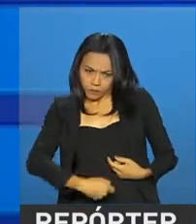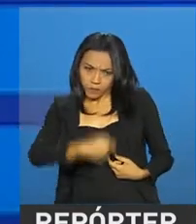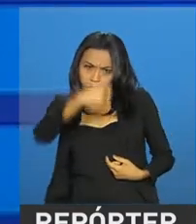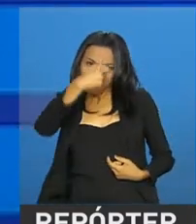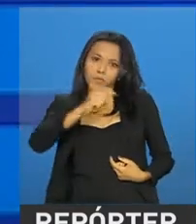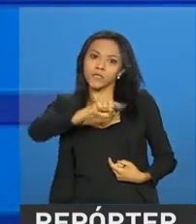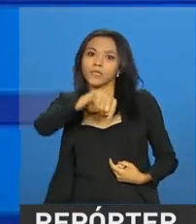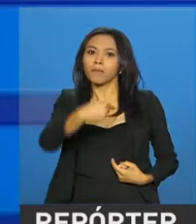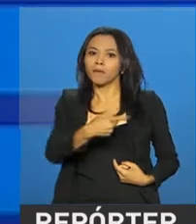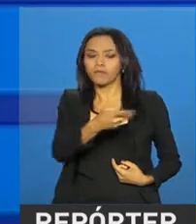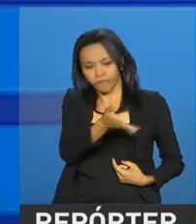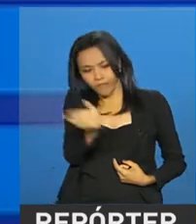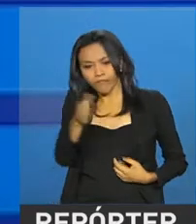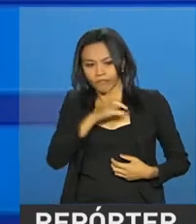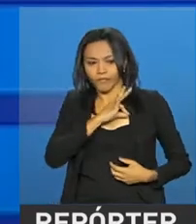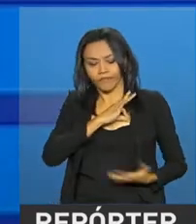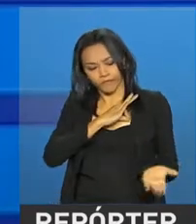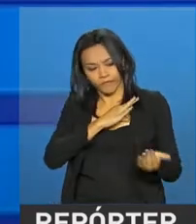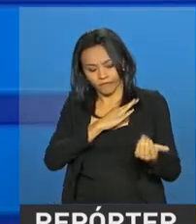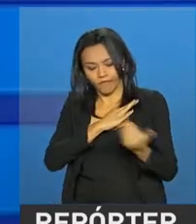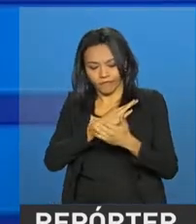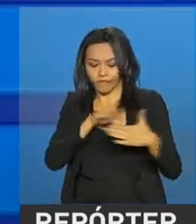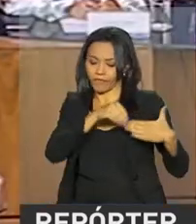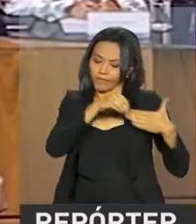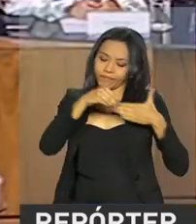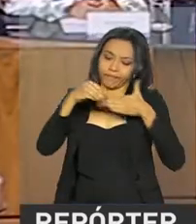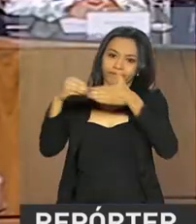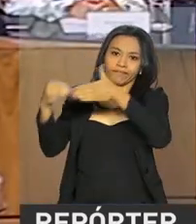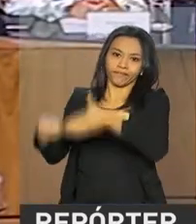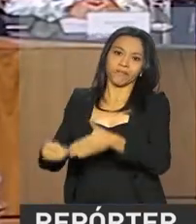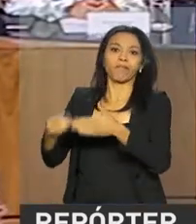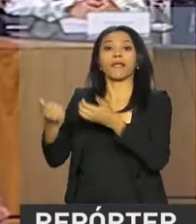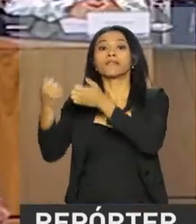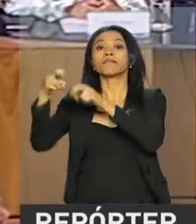na sequência, ela é conduzida à Polícia Federal para prestar esclarecimentos, etc.